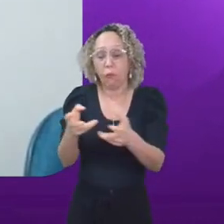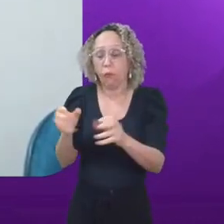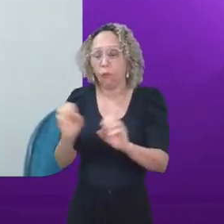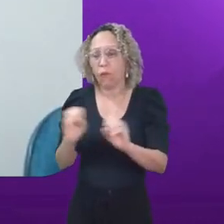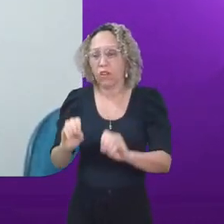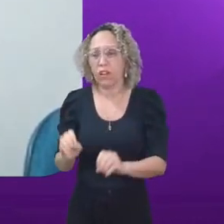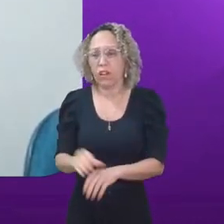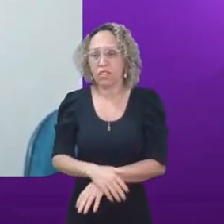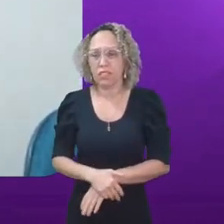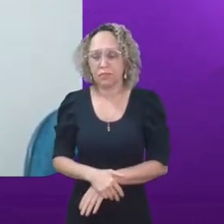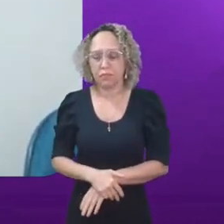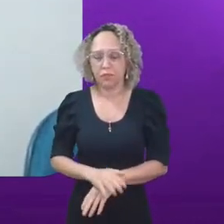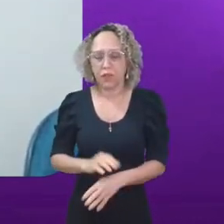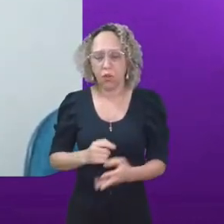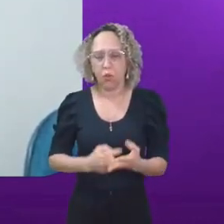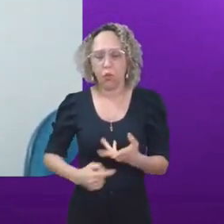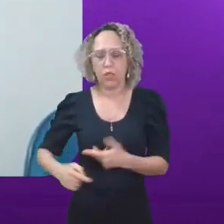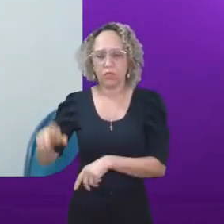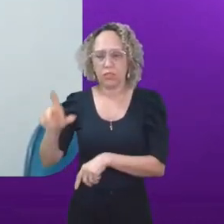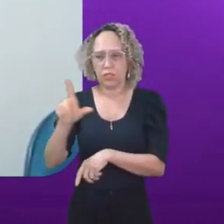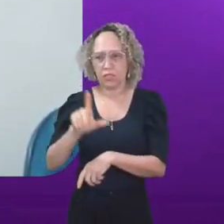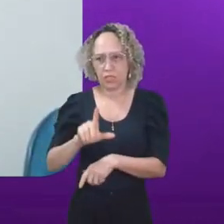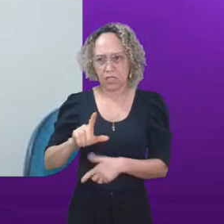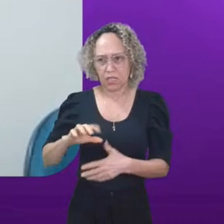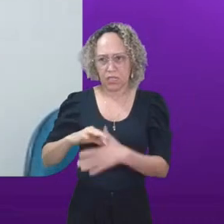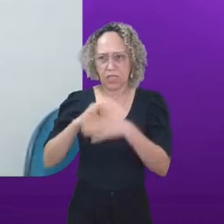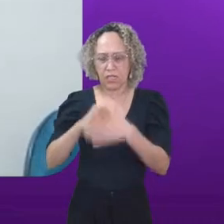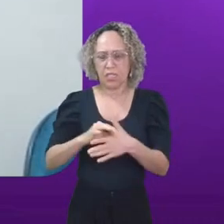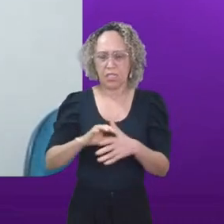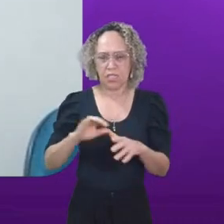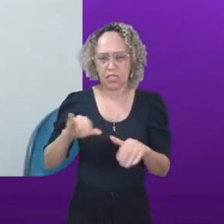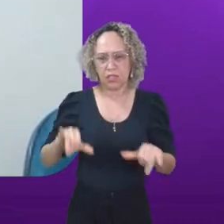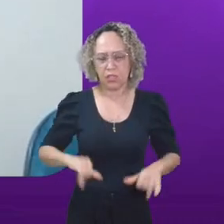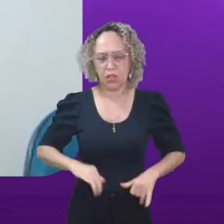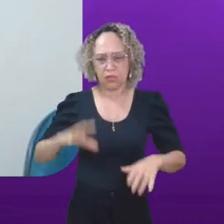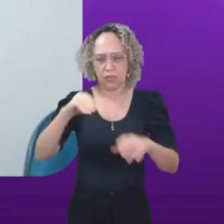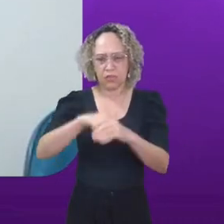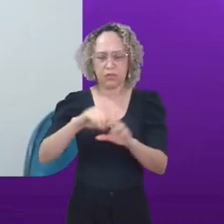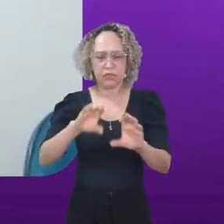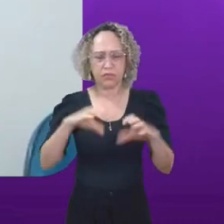outras lideranças sofrem dentro das suas comunidades,